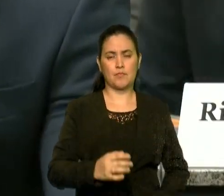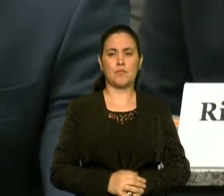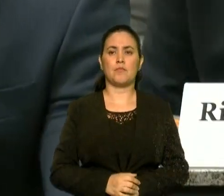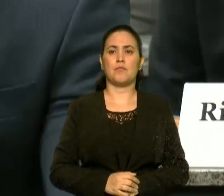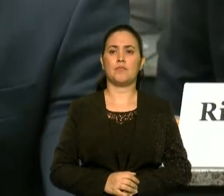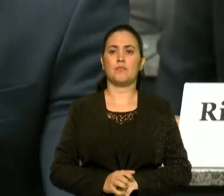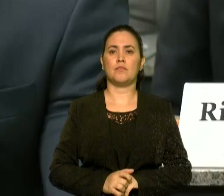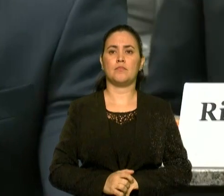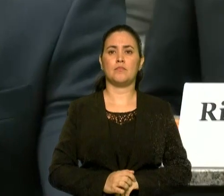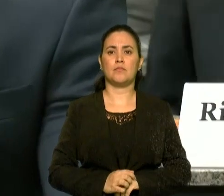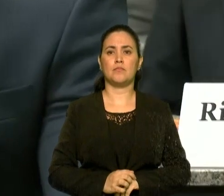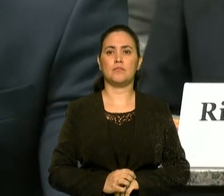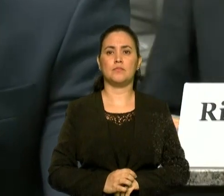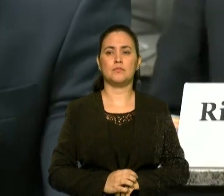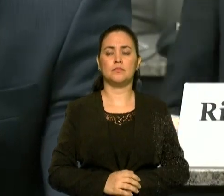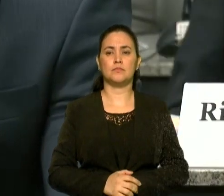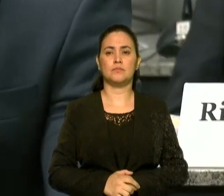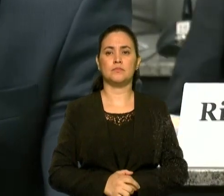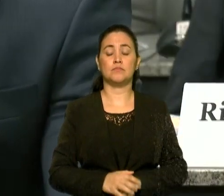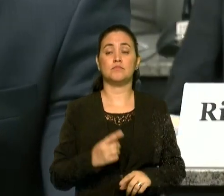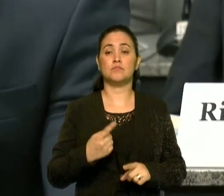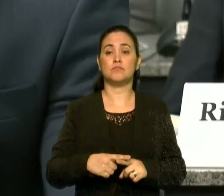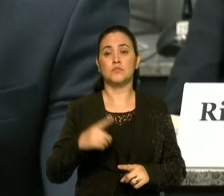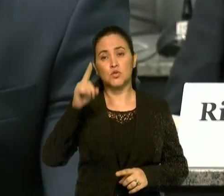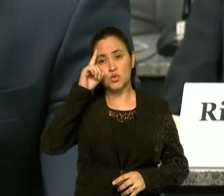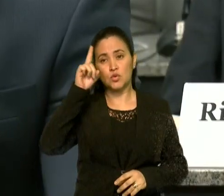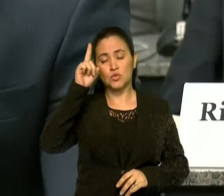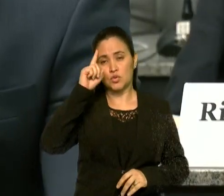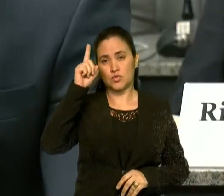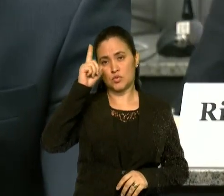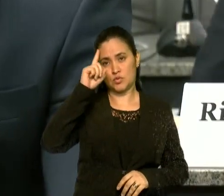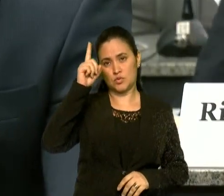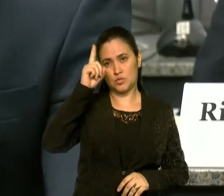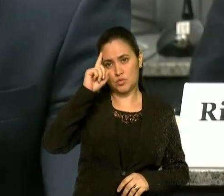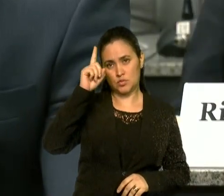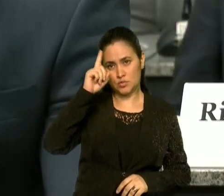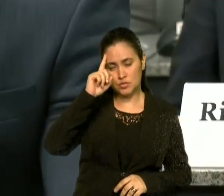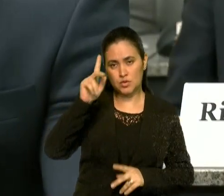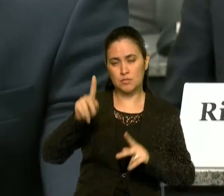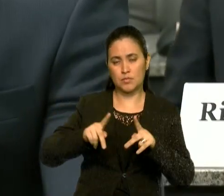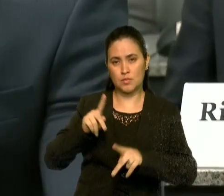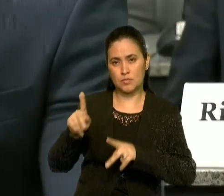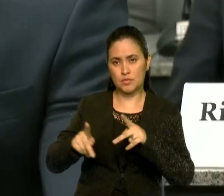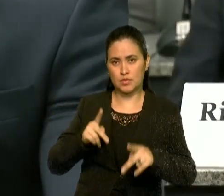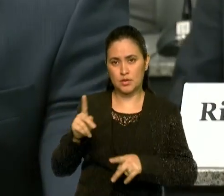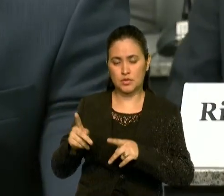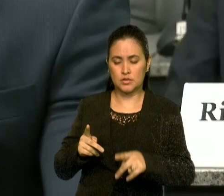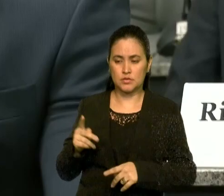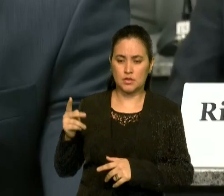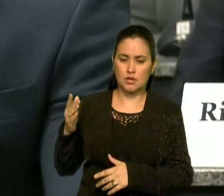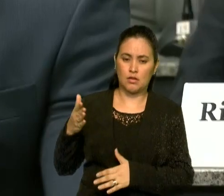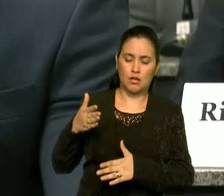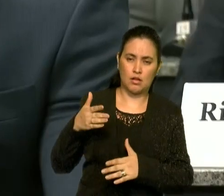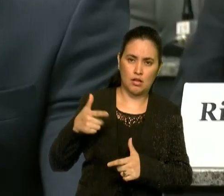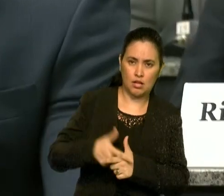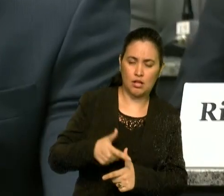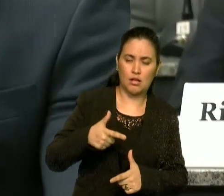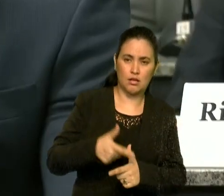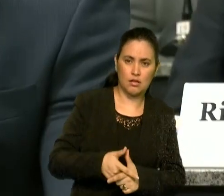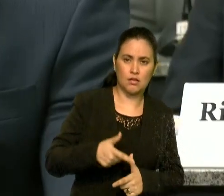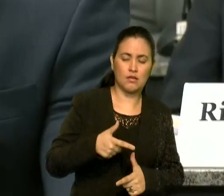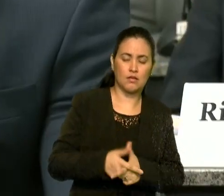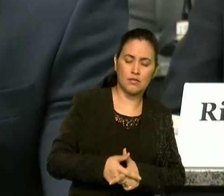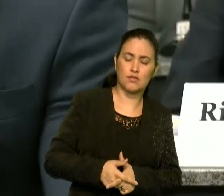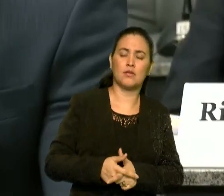estão todo santo dia na ponta, recebendo a demanda da população. São os senhores que estão todo santo dia lutando por